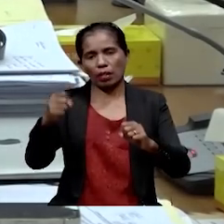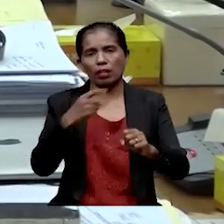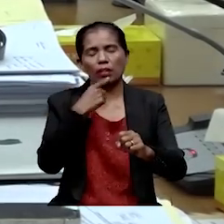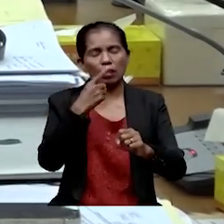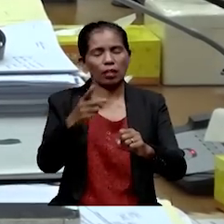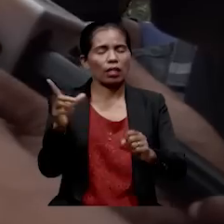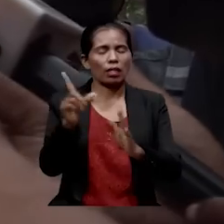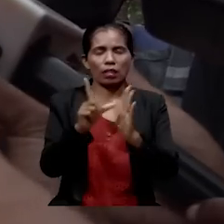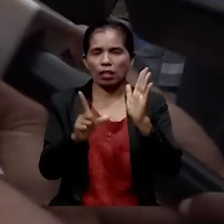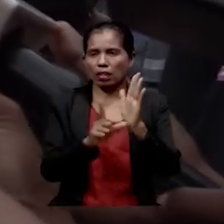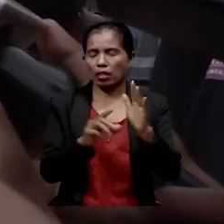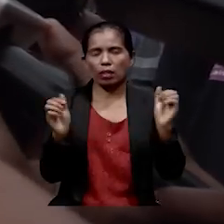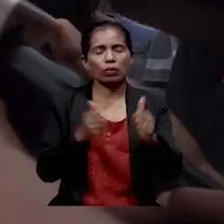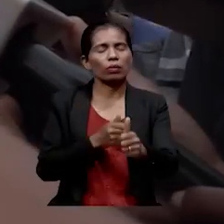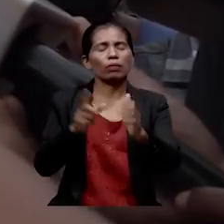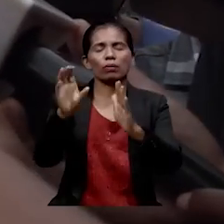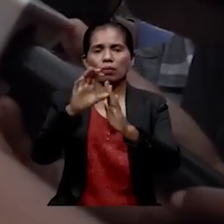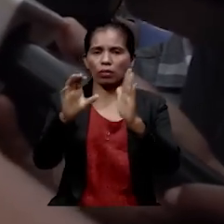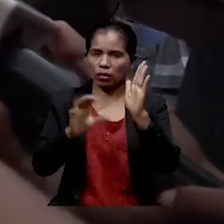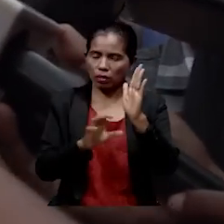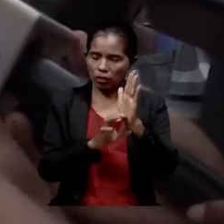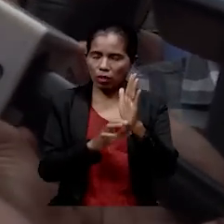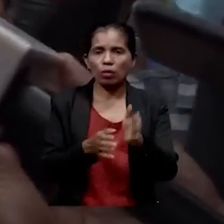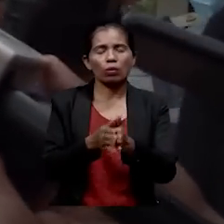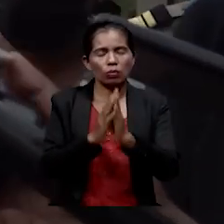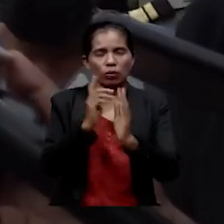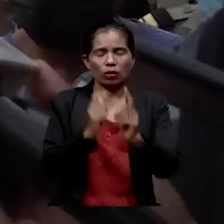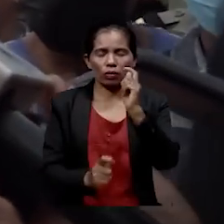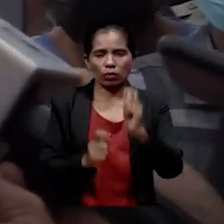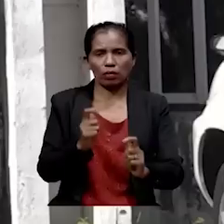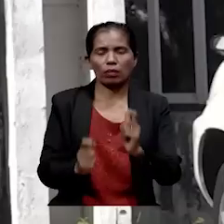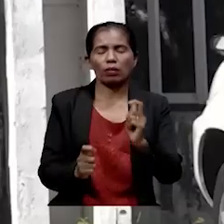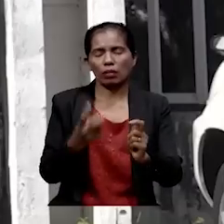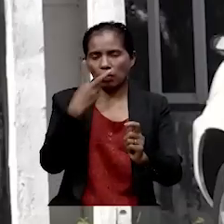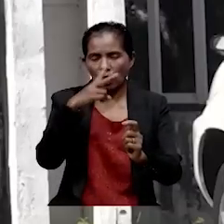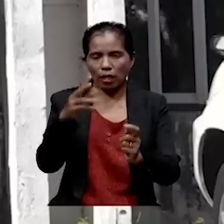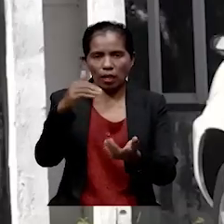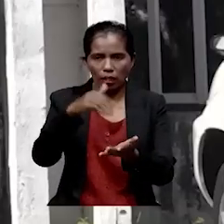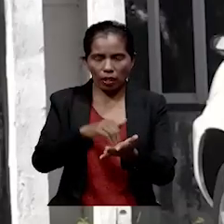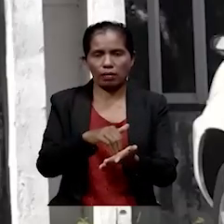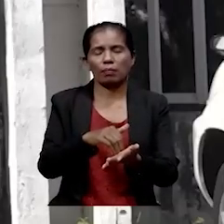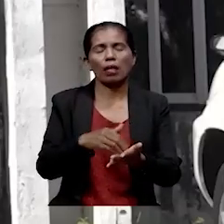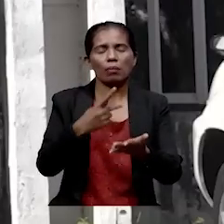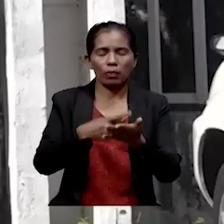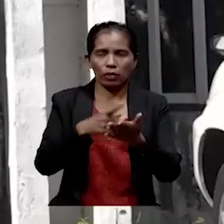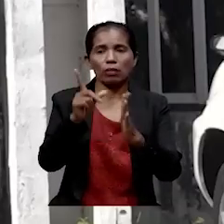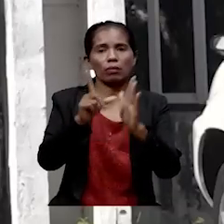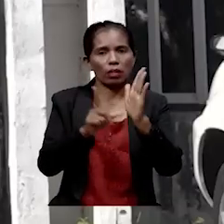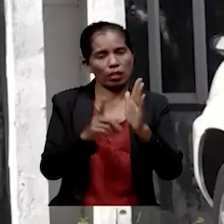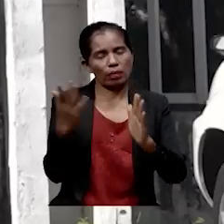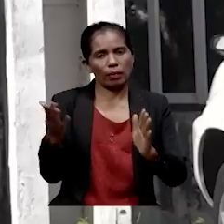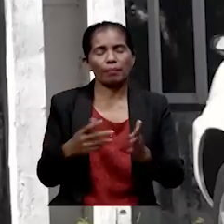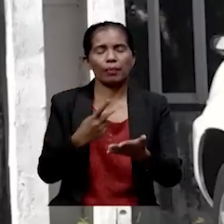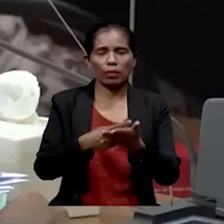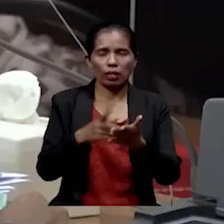lei refere inconstitucional nune se festa du husu ona tribunal atu halo revisão preliminar ba projeto lei refere. Projeto